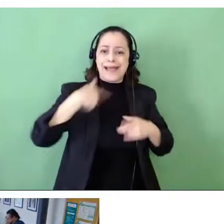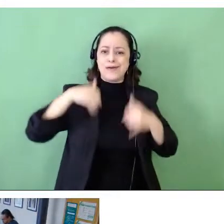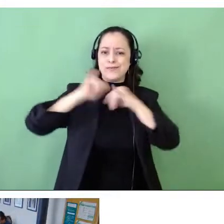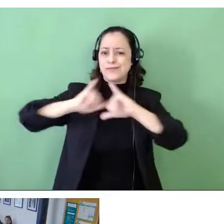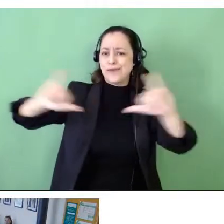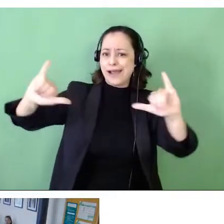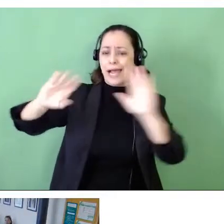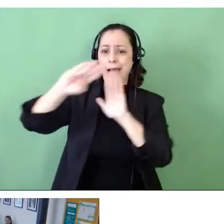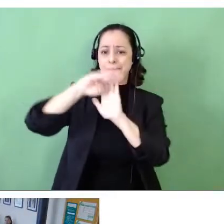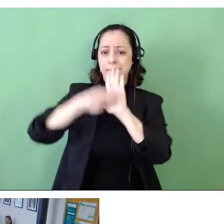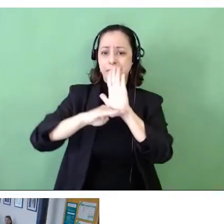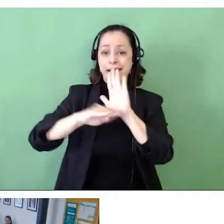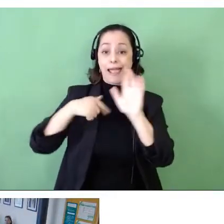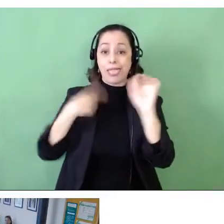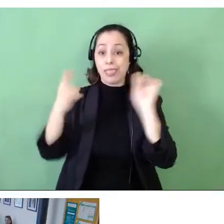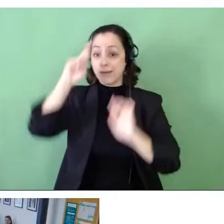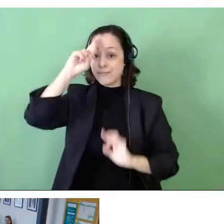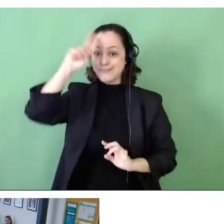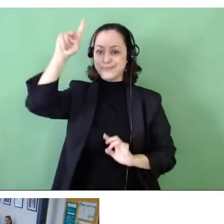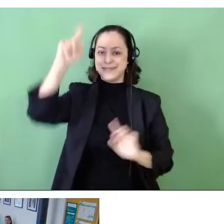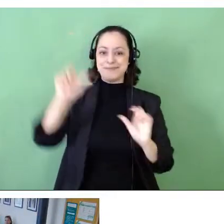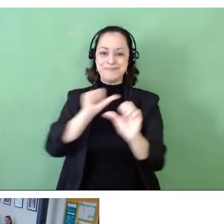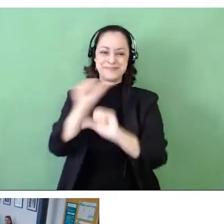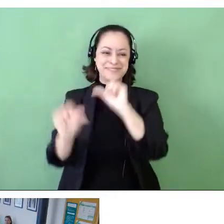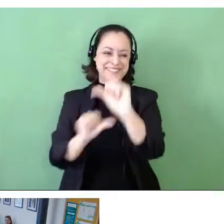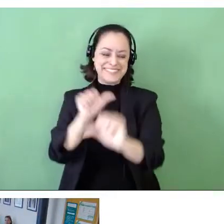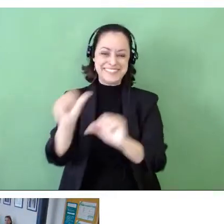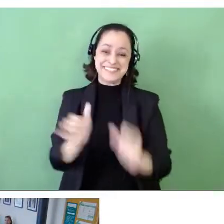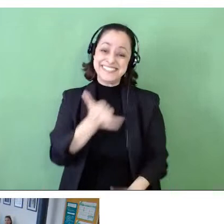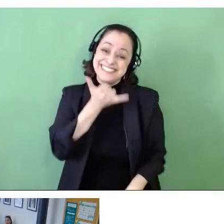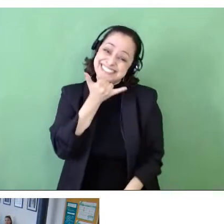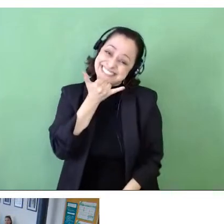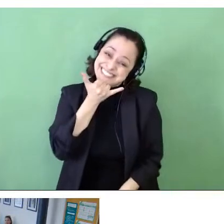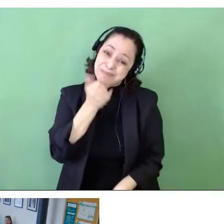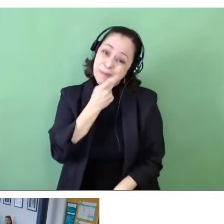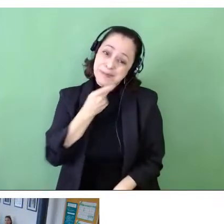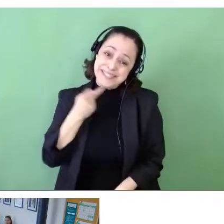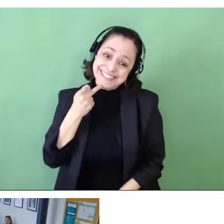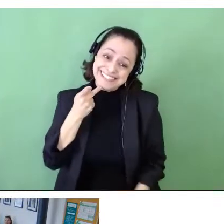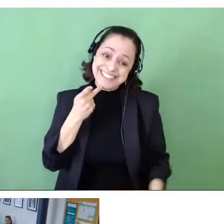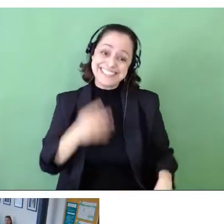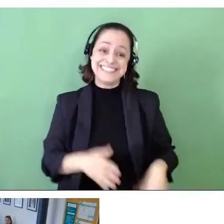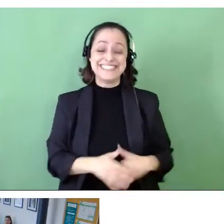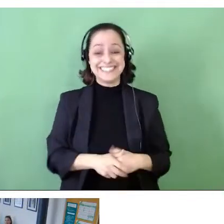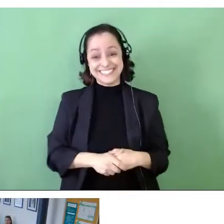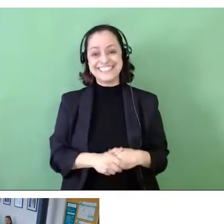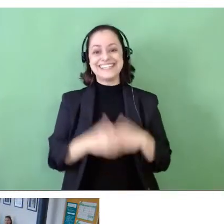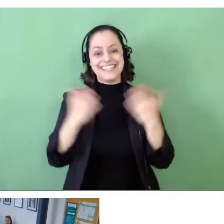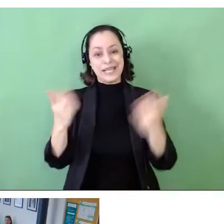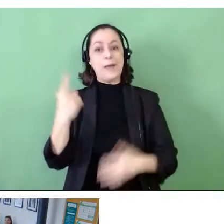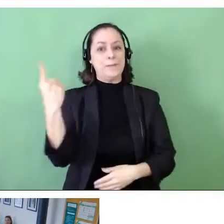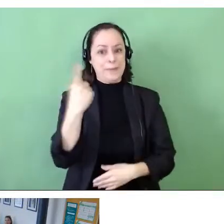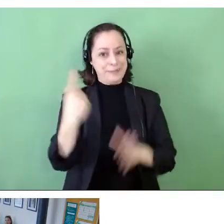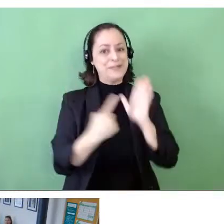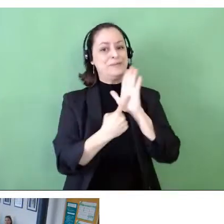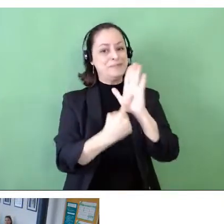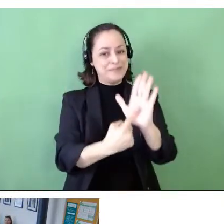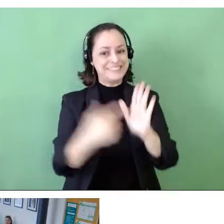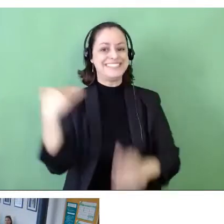um protocolo e decidi a última da hora ou outro. Desculpe, a antes.